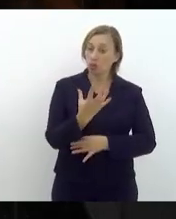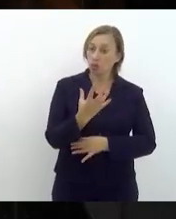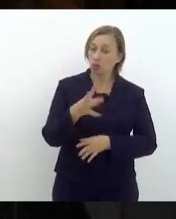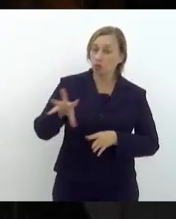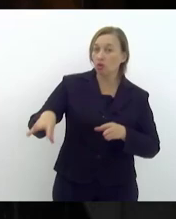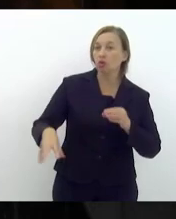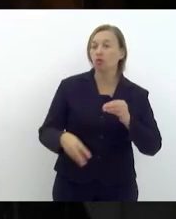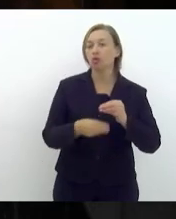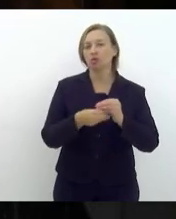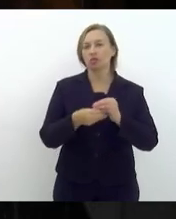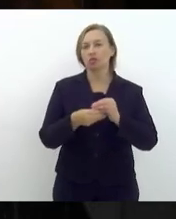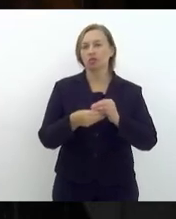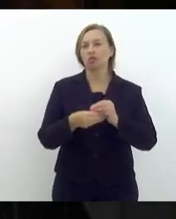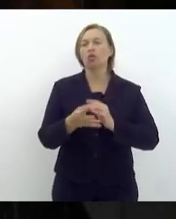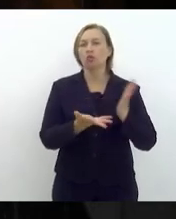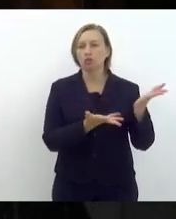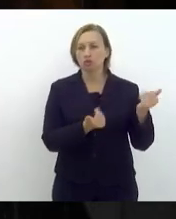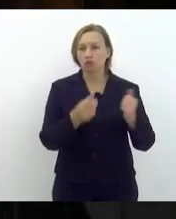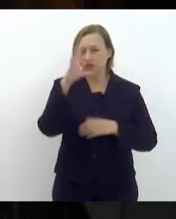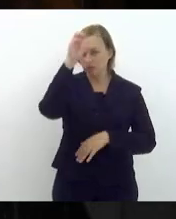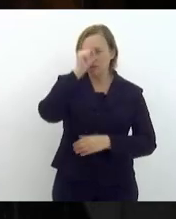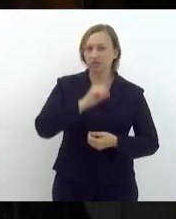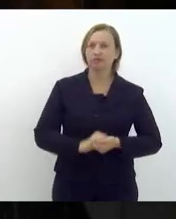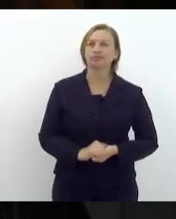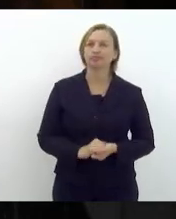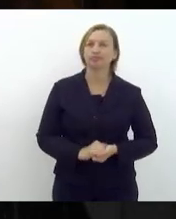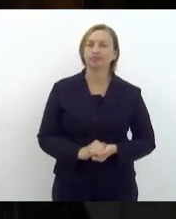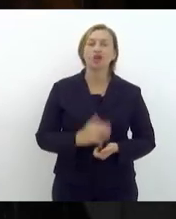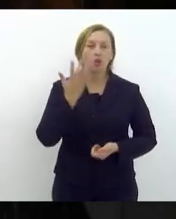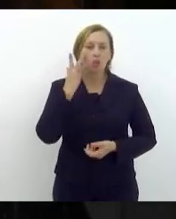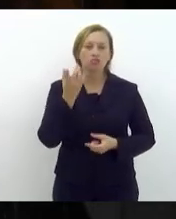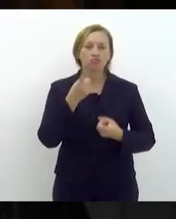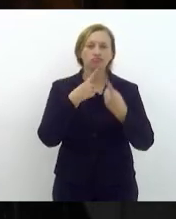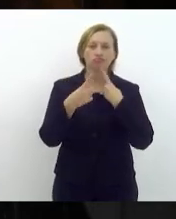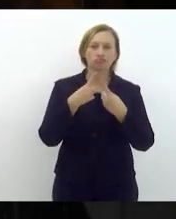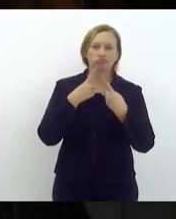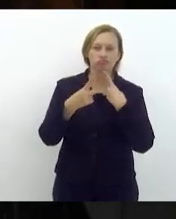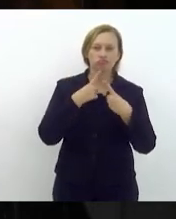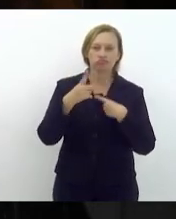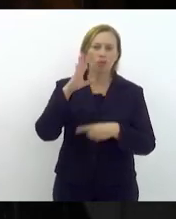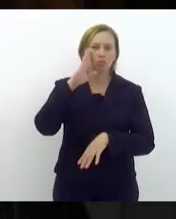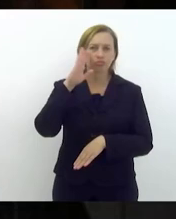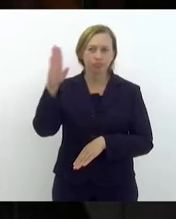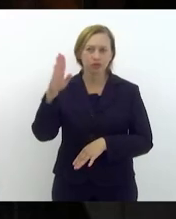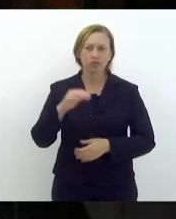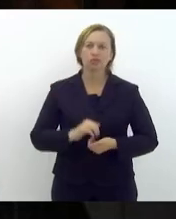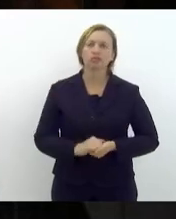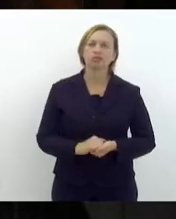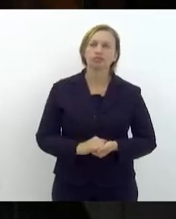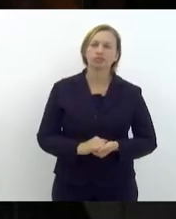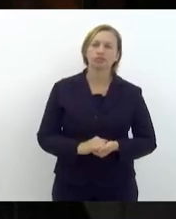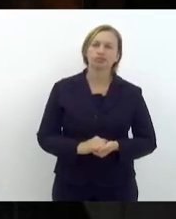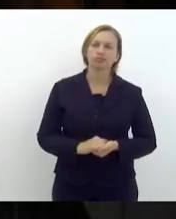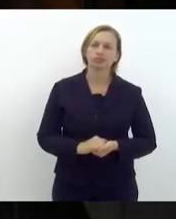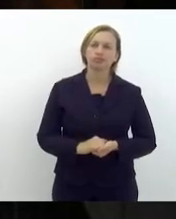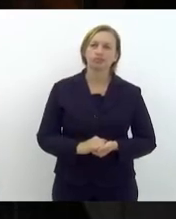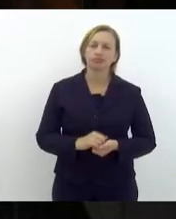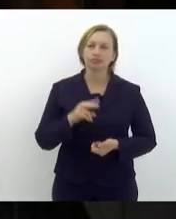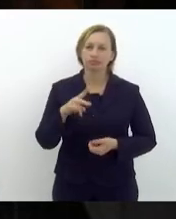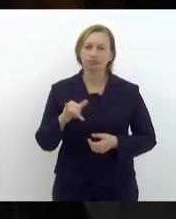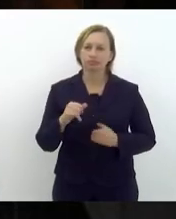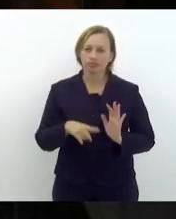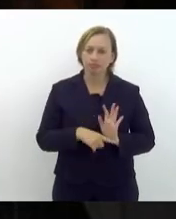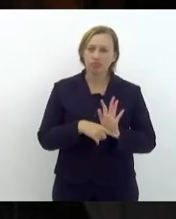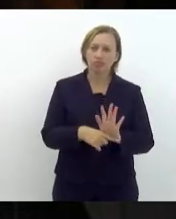implementou o jovem aprendiz acho que esse debate ele é fundamental e vai ecoar